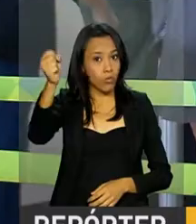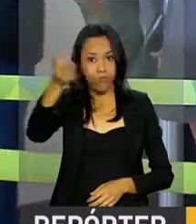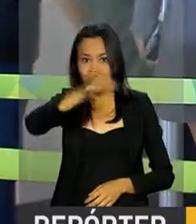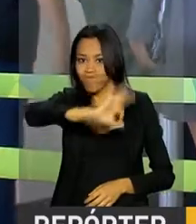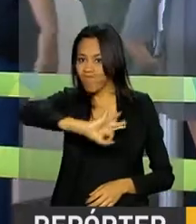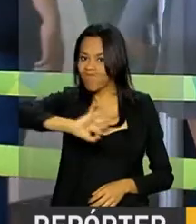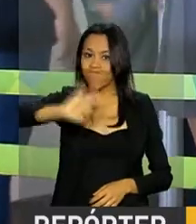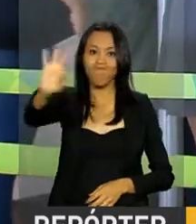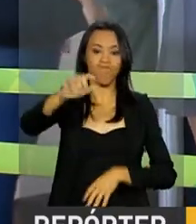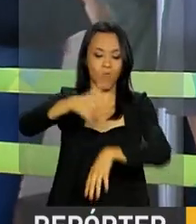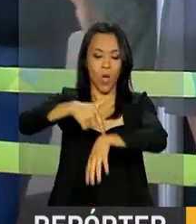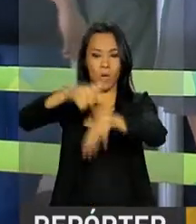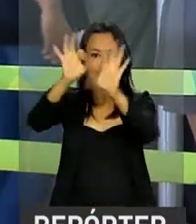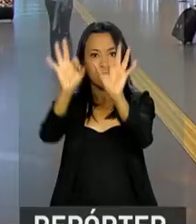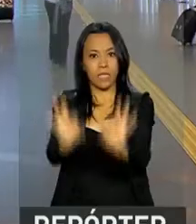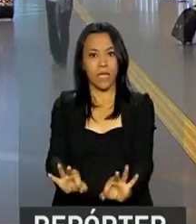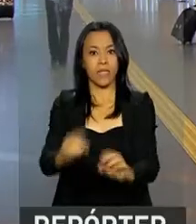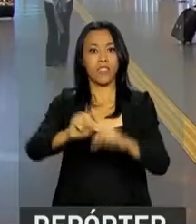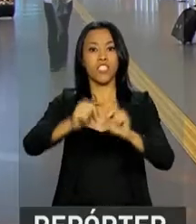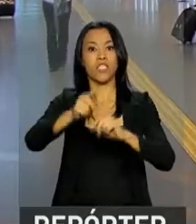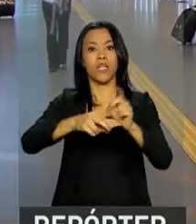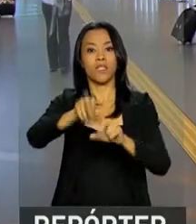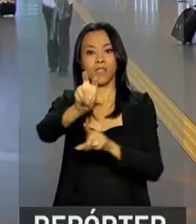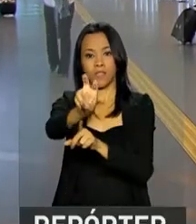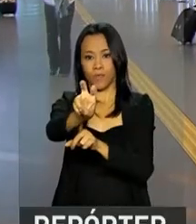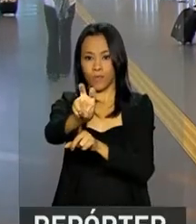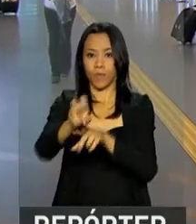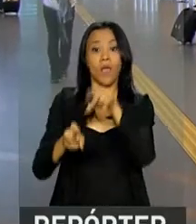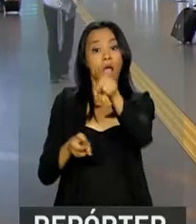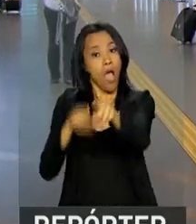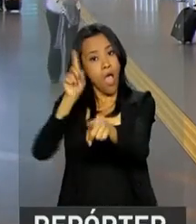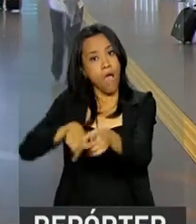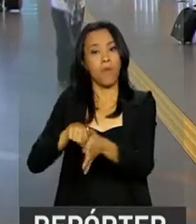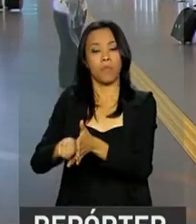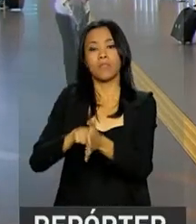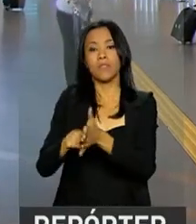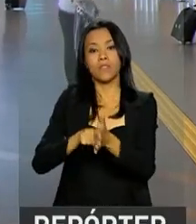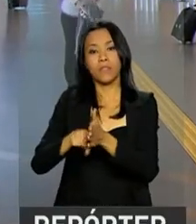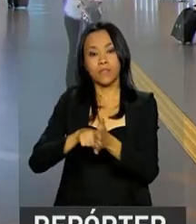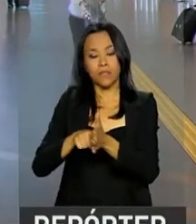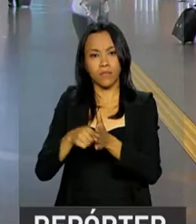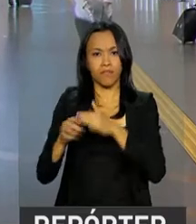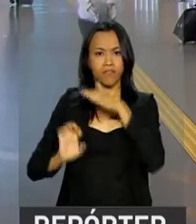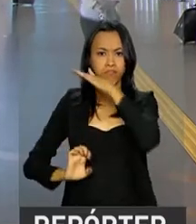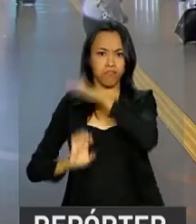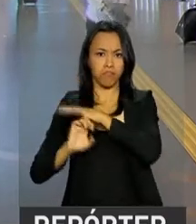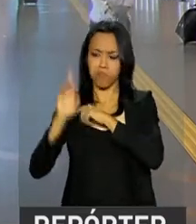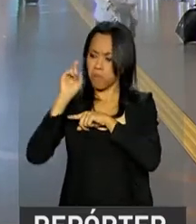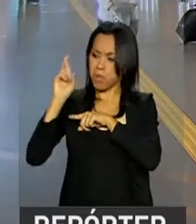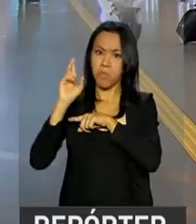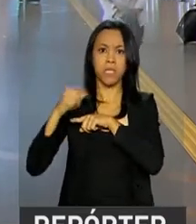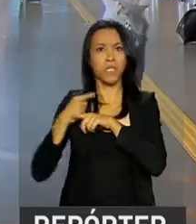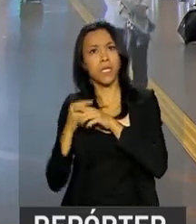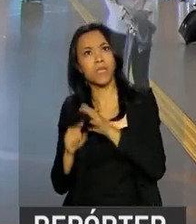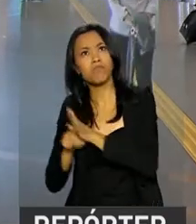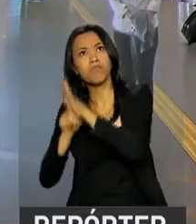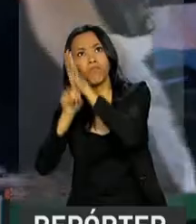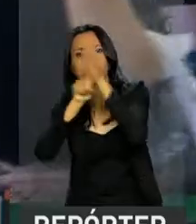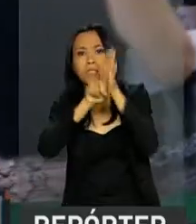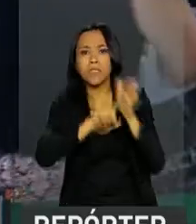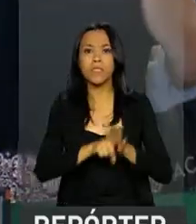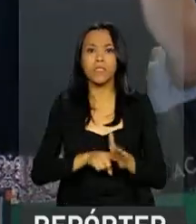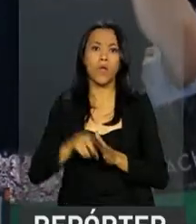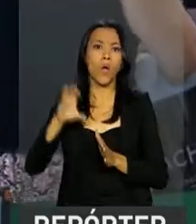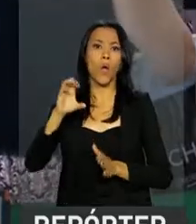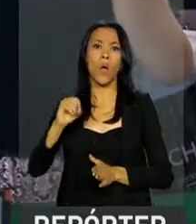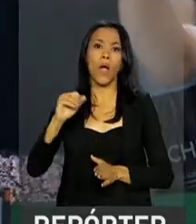de pontualidade, 5 estrelas. É o que mostra um estudo internacional realizado por uma empresa especializada em aviação, OAG.